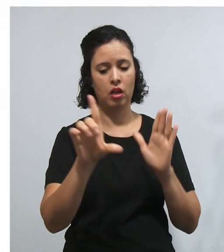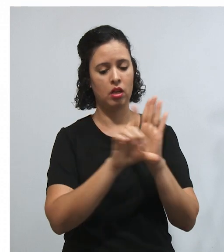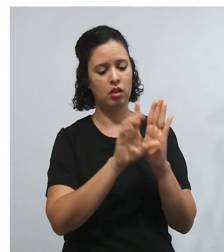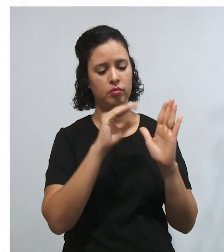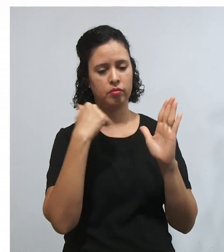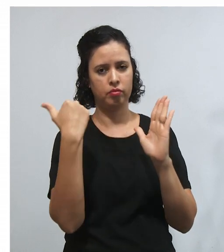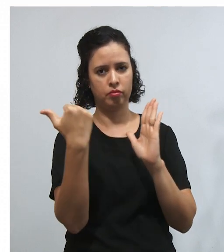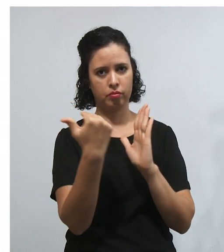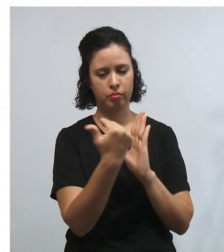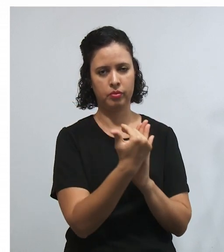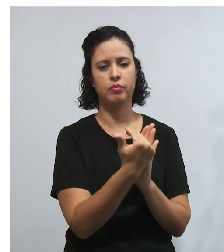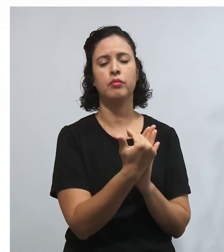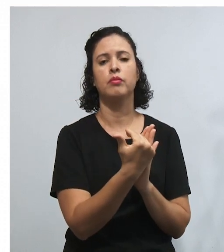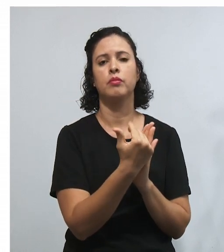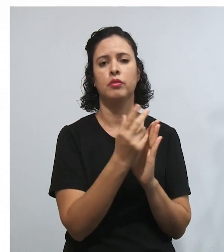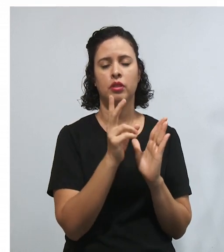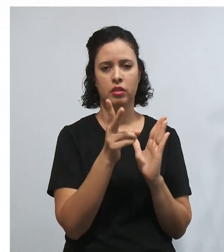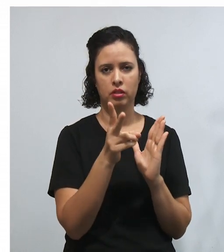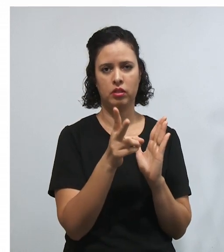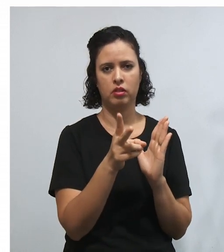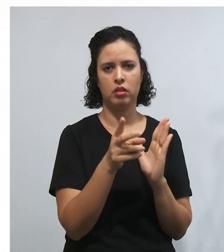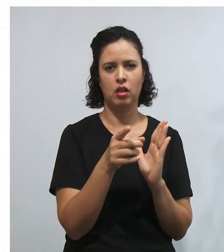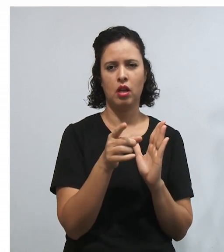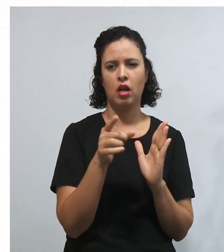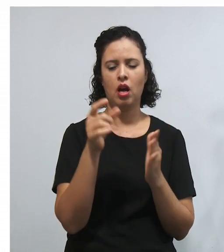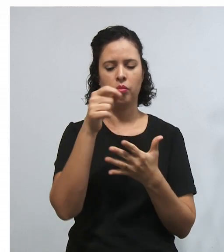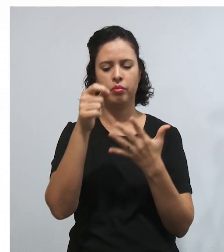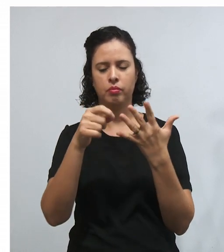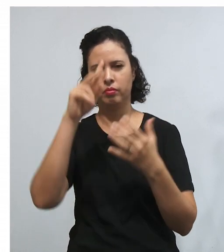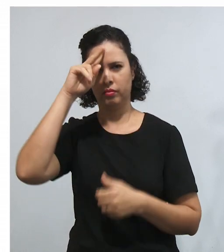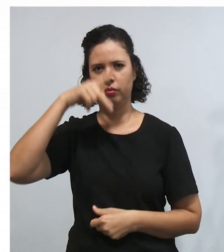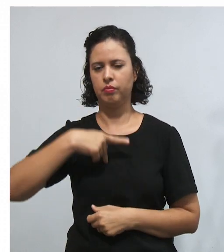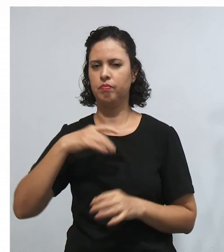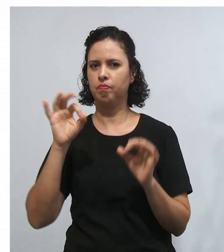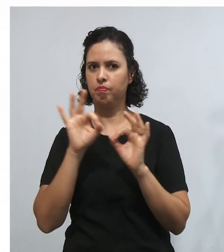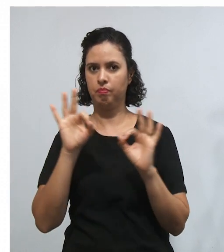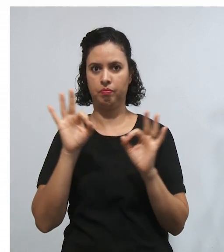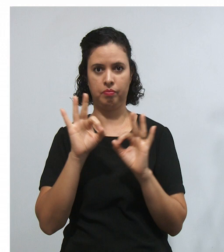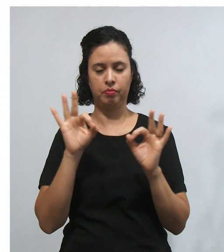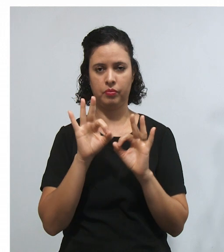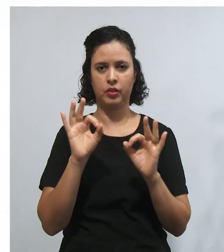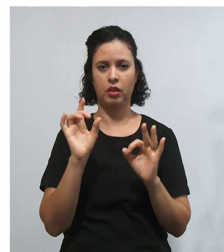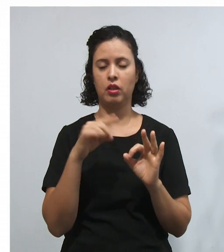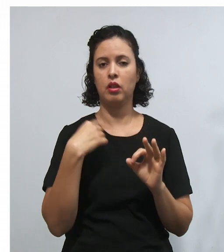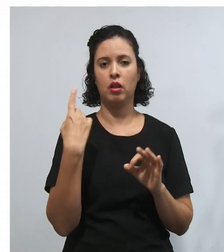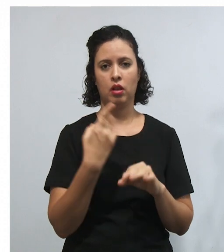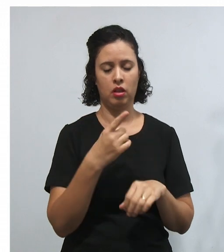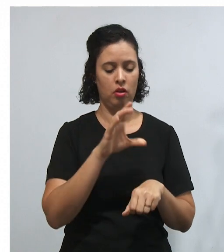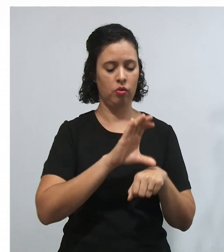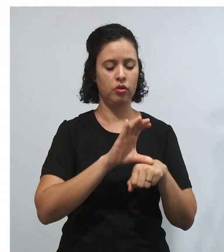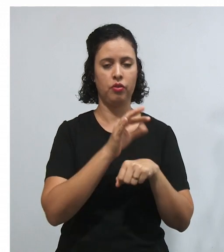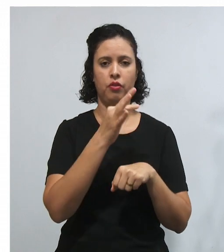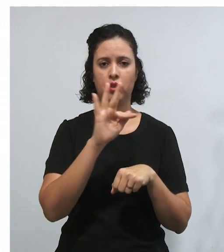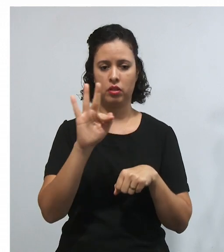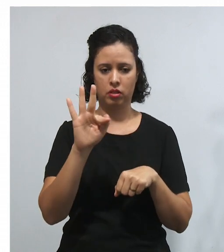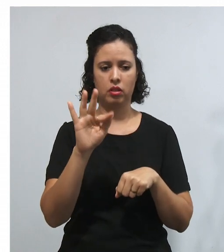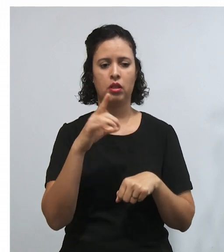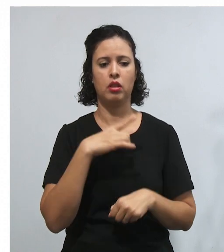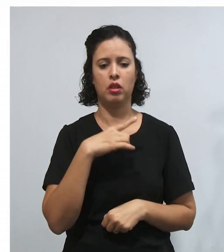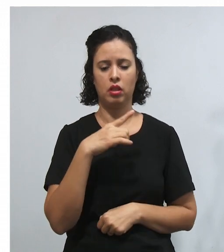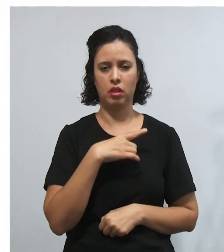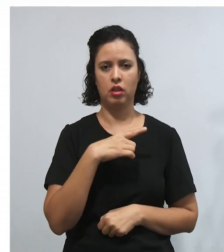examinar aspectos subjetivos, tá? E agora, pela nossa Constituição Federal, também sob o aspecto